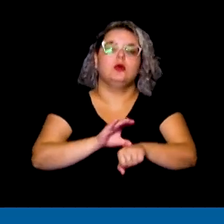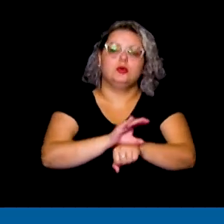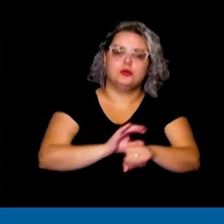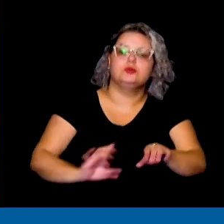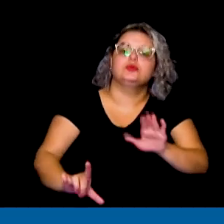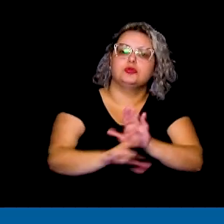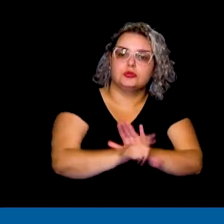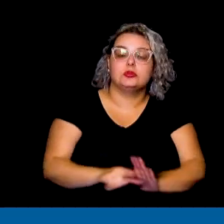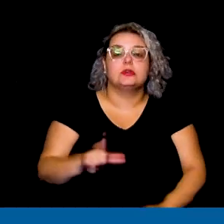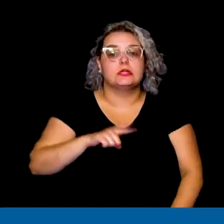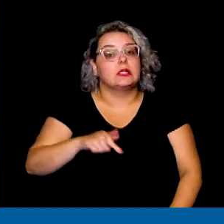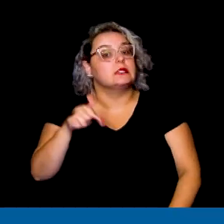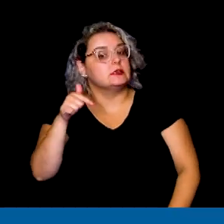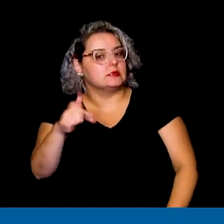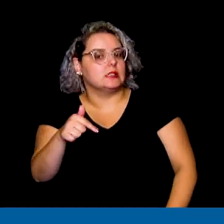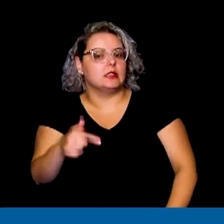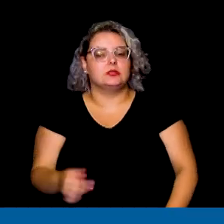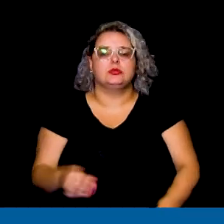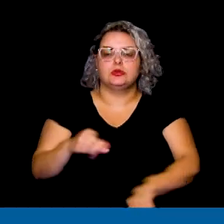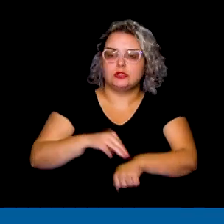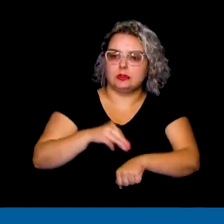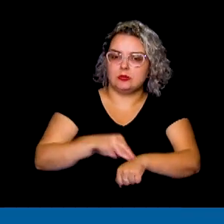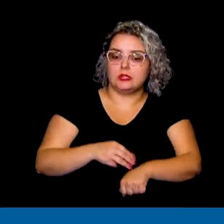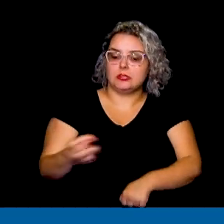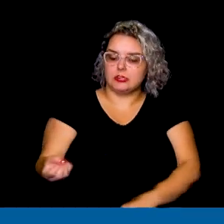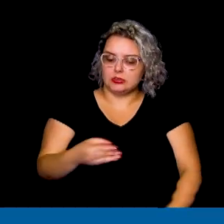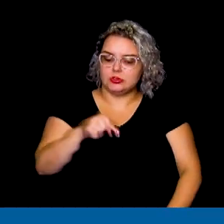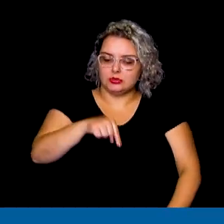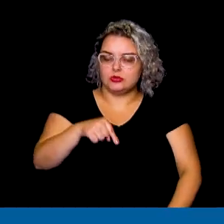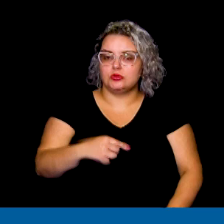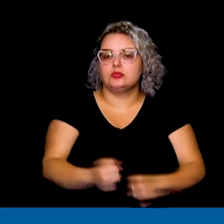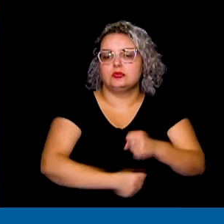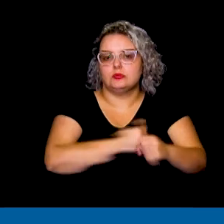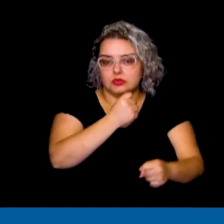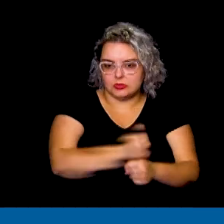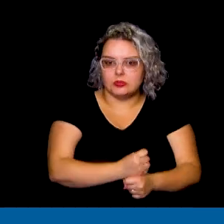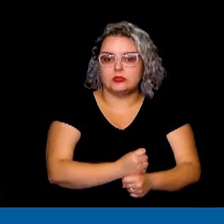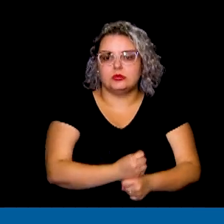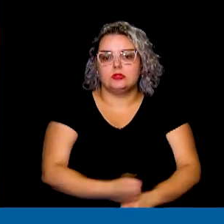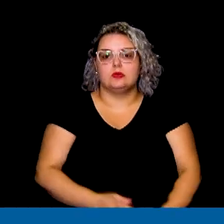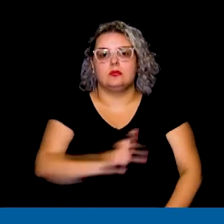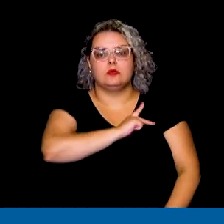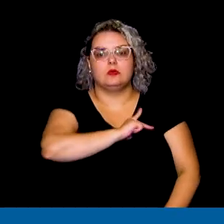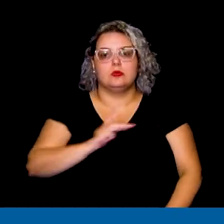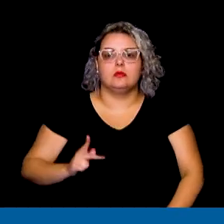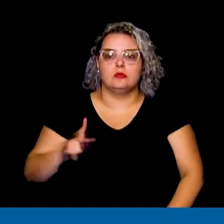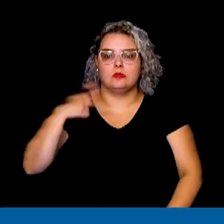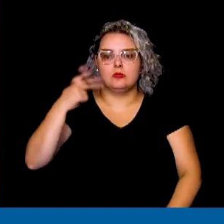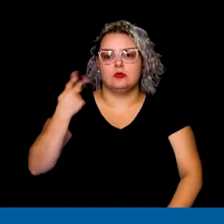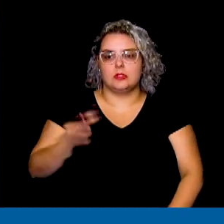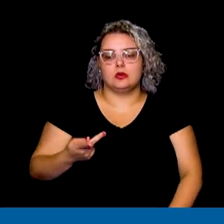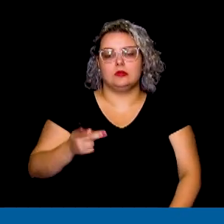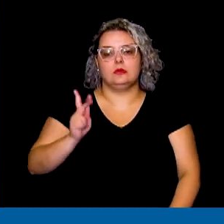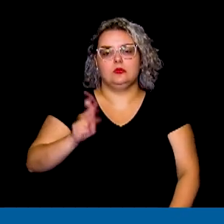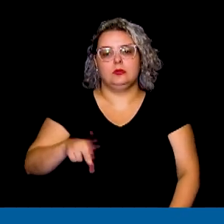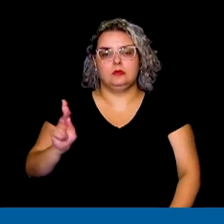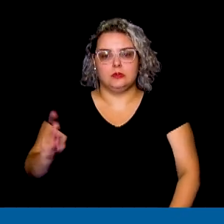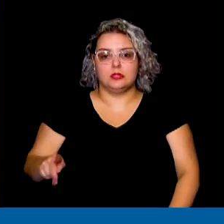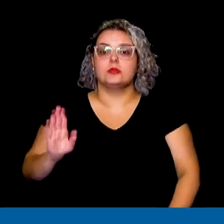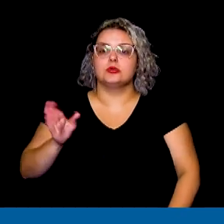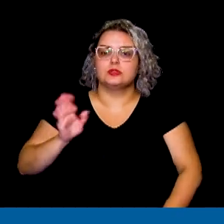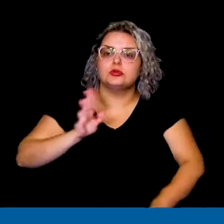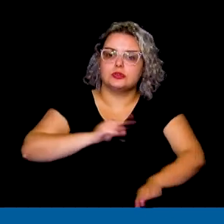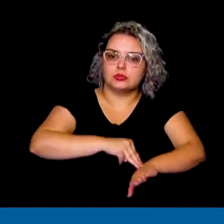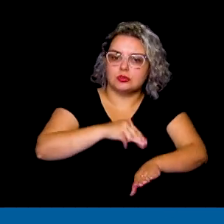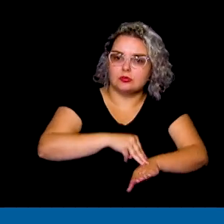de constituição e legalidade que tem sete membros que neste novo biênio Será presidida pelo vereador Professor Alberto